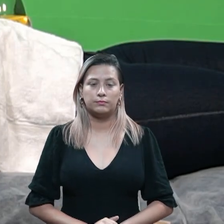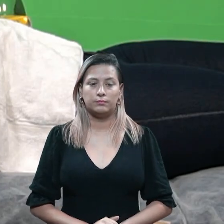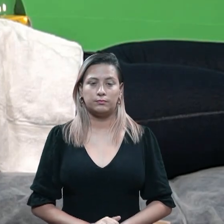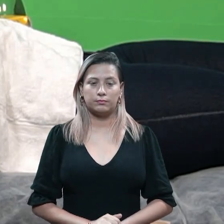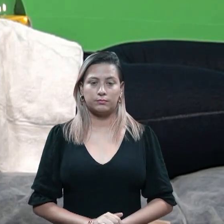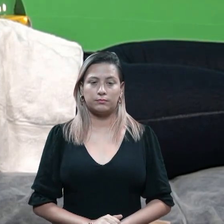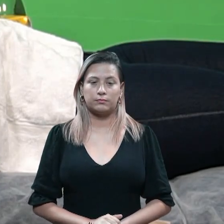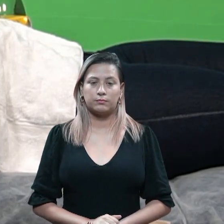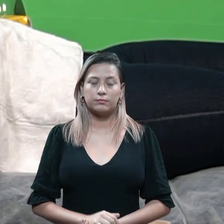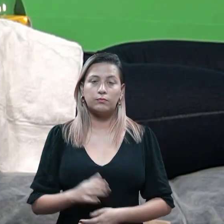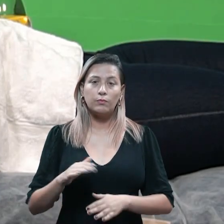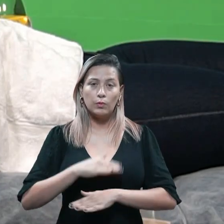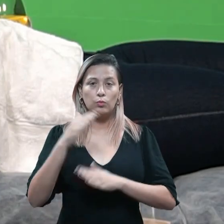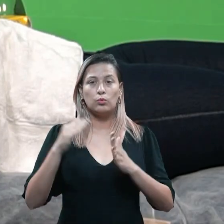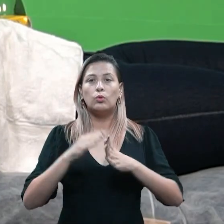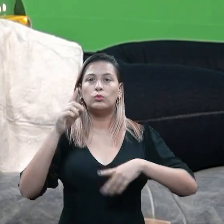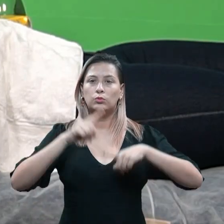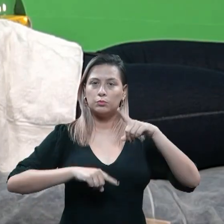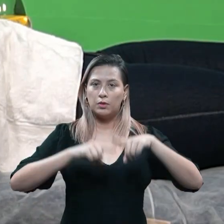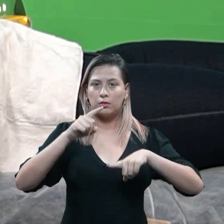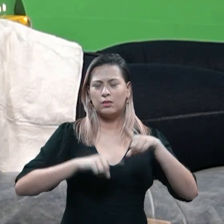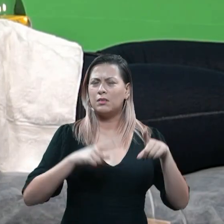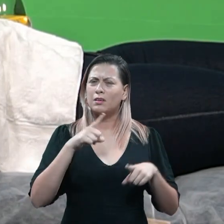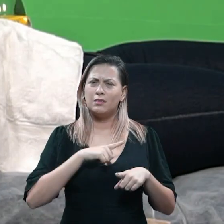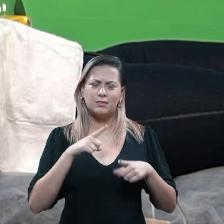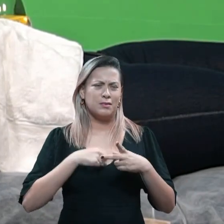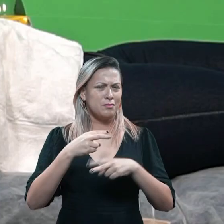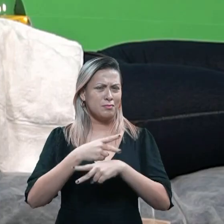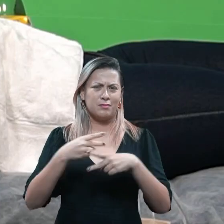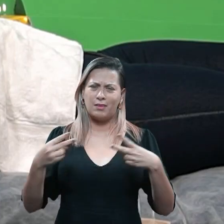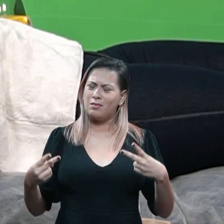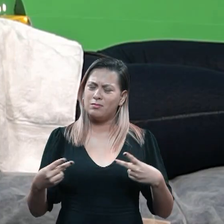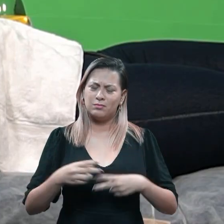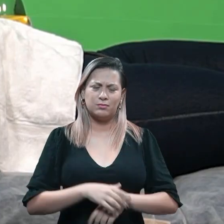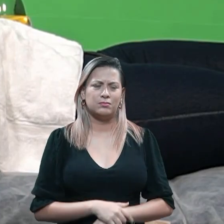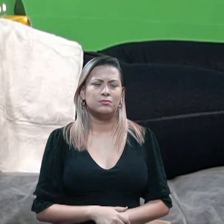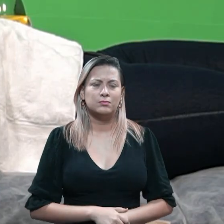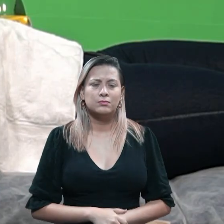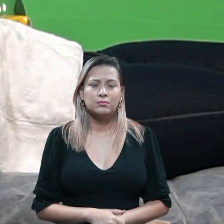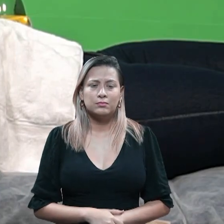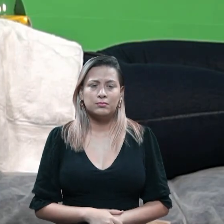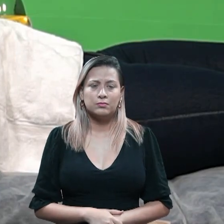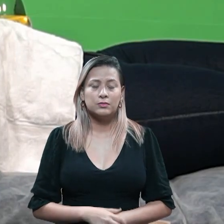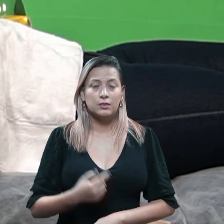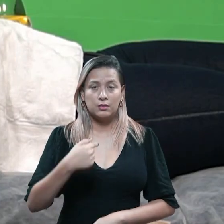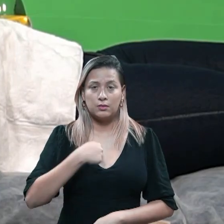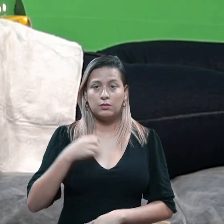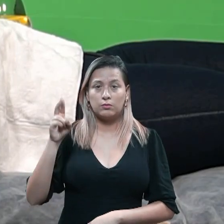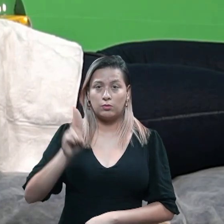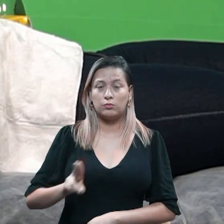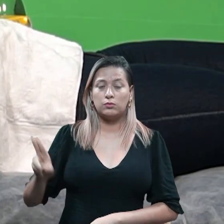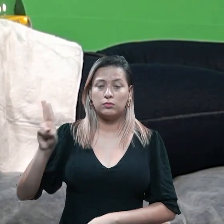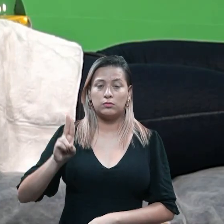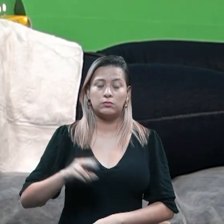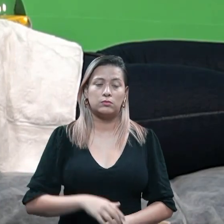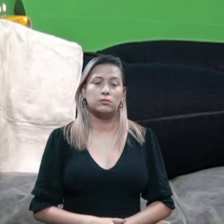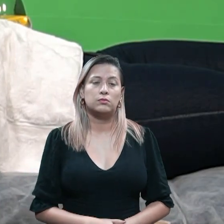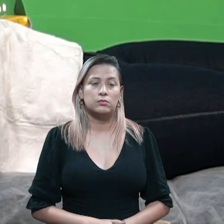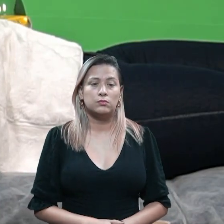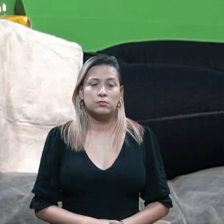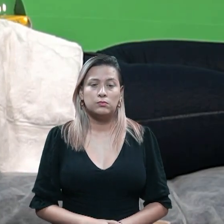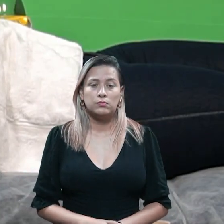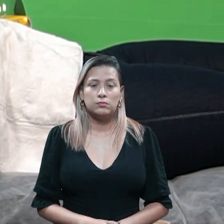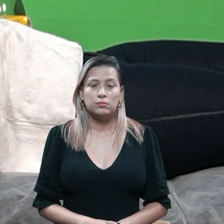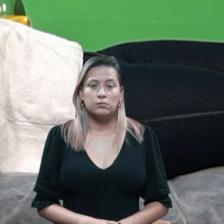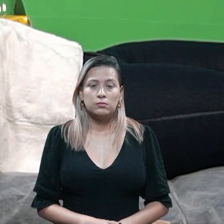Como todos os produtos que eu venho falando, existem vários no mercado. Eu vou utilizar hoje aqui o